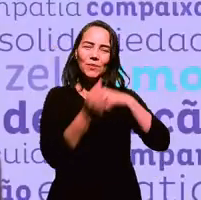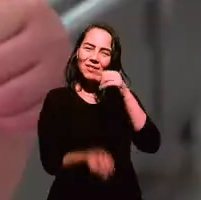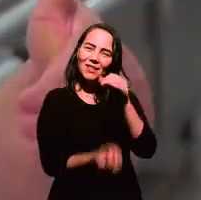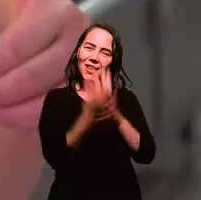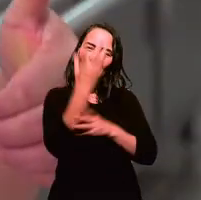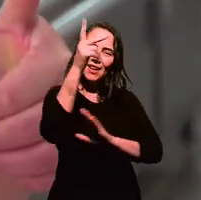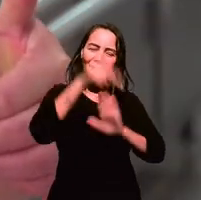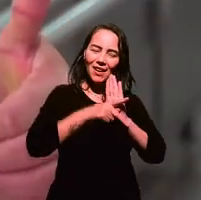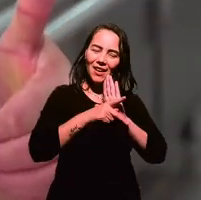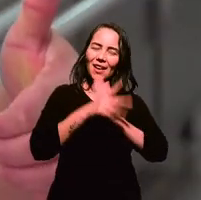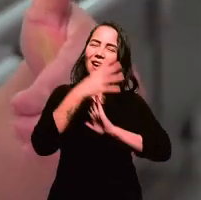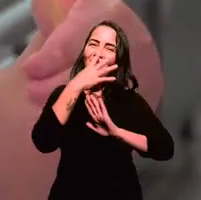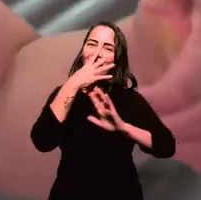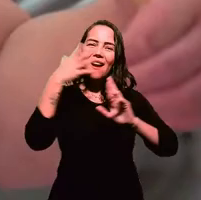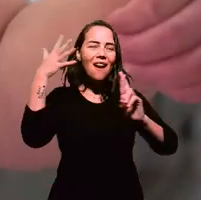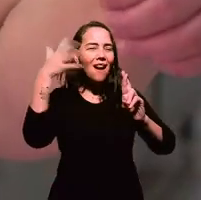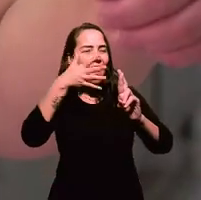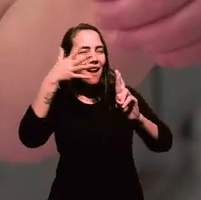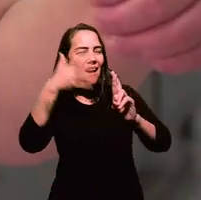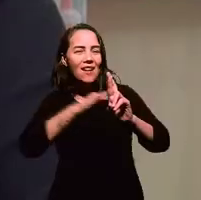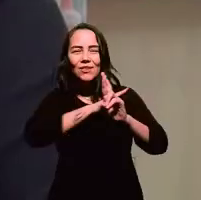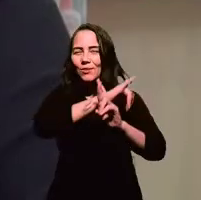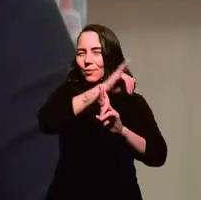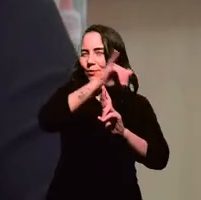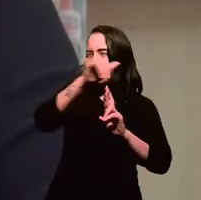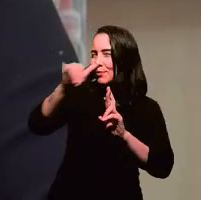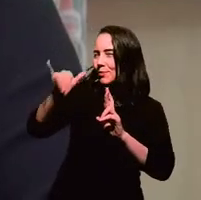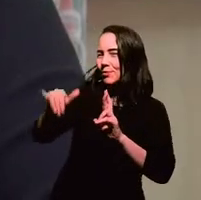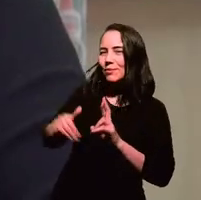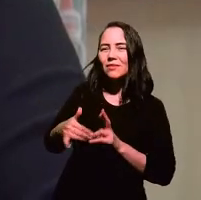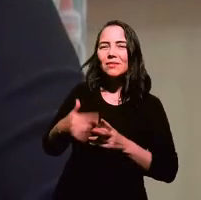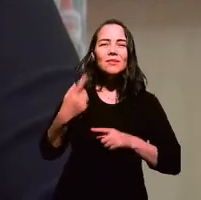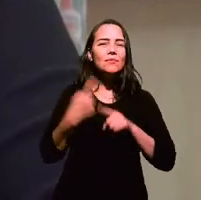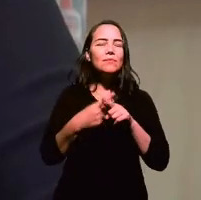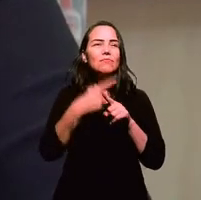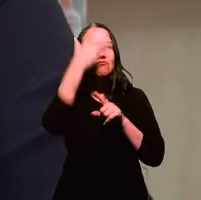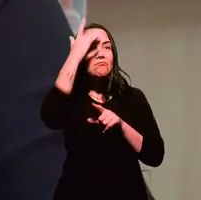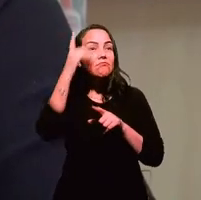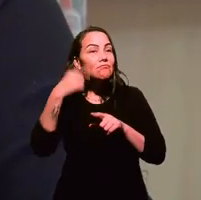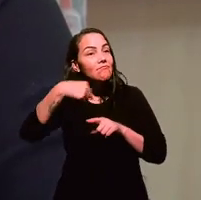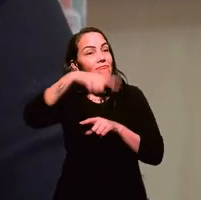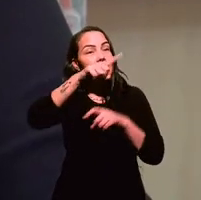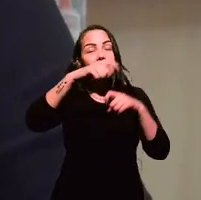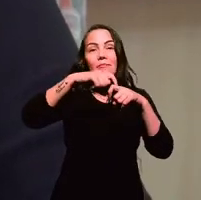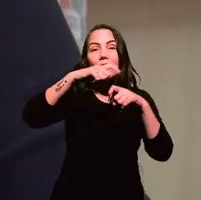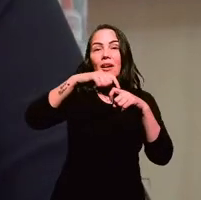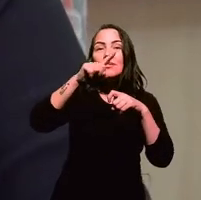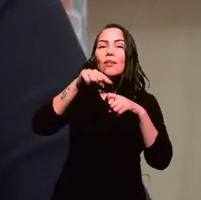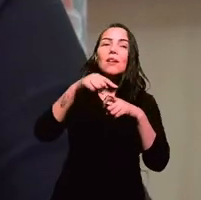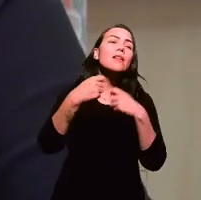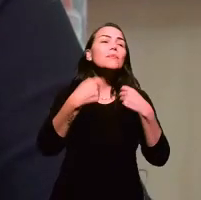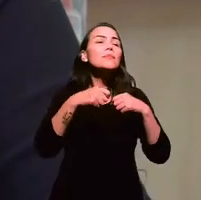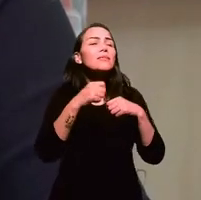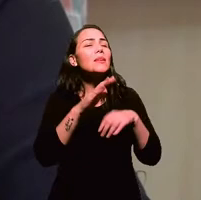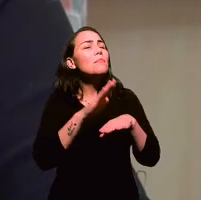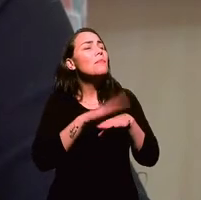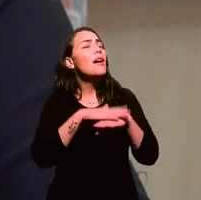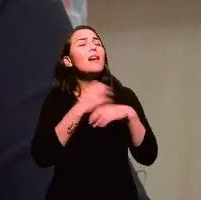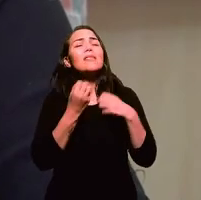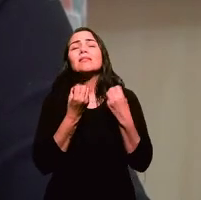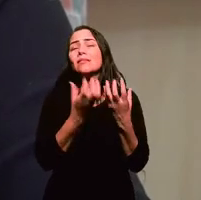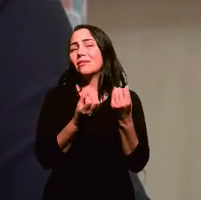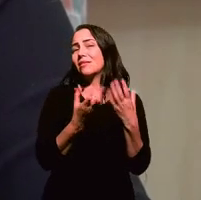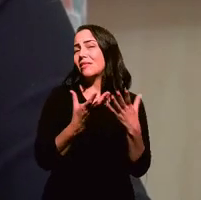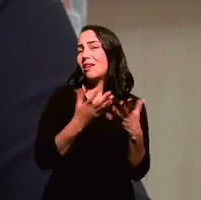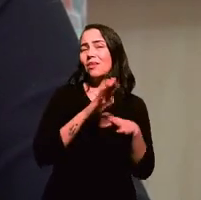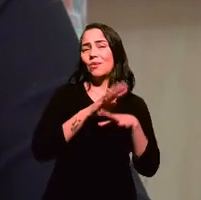projeto um projeto inspirador para todos que trabalham lá. Porque a pessoa vai ao médico, ela está procurando mais do que contar a doença